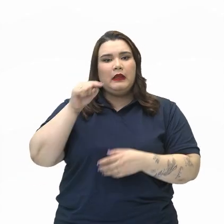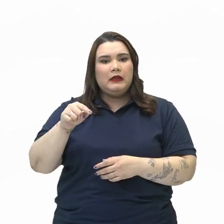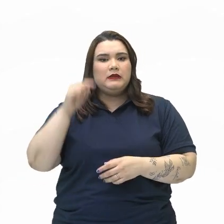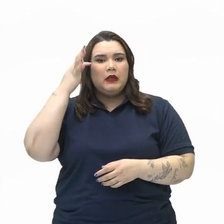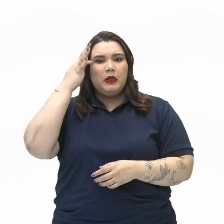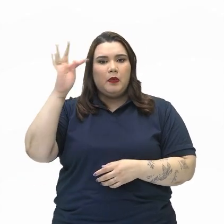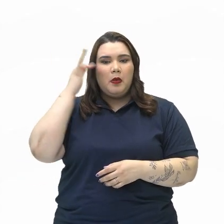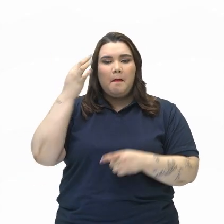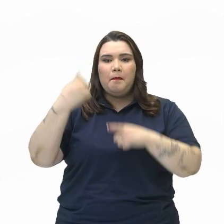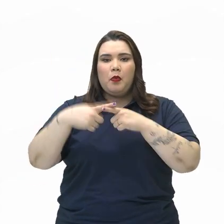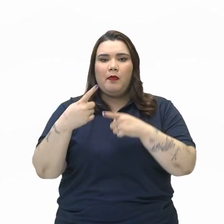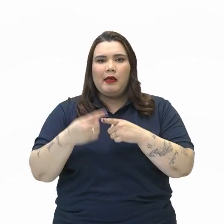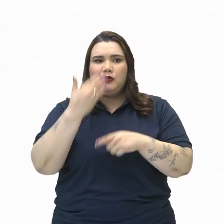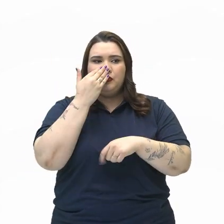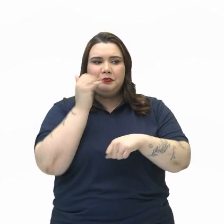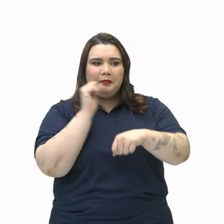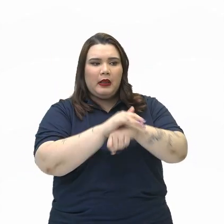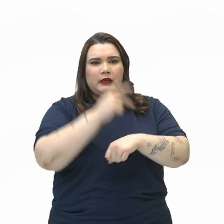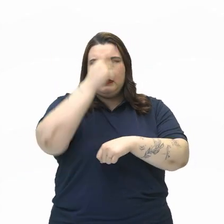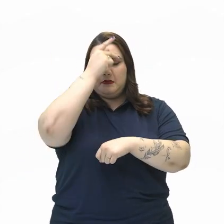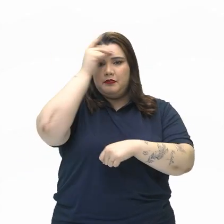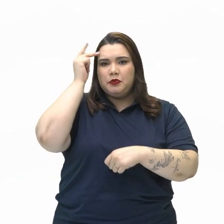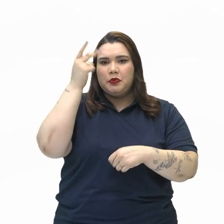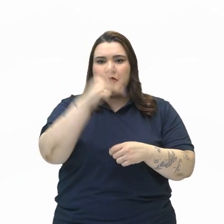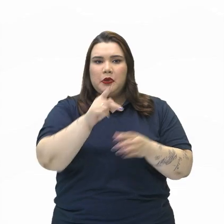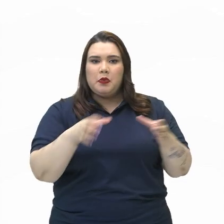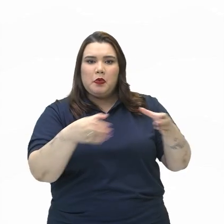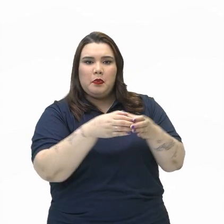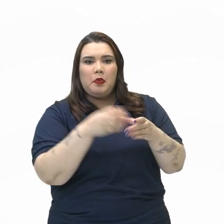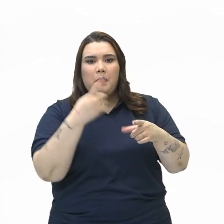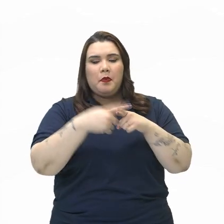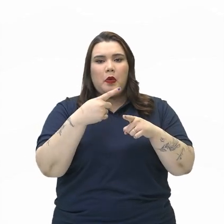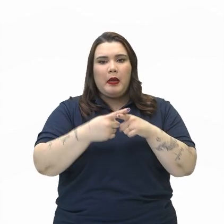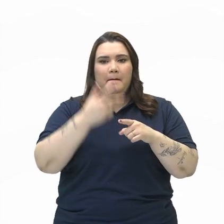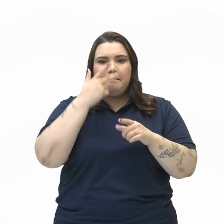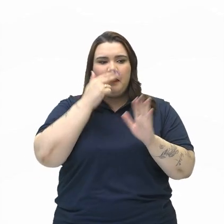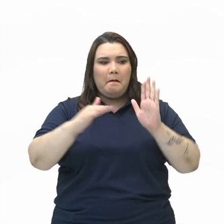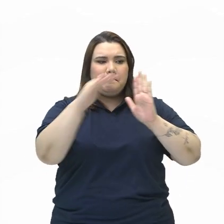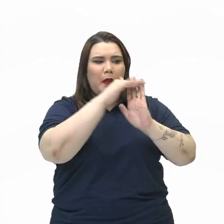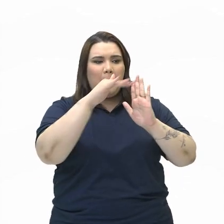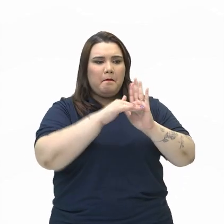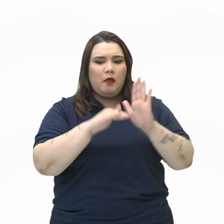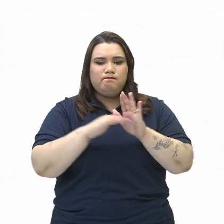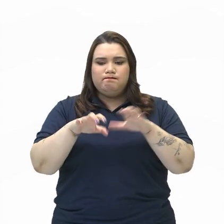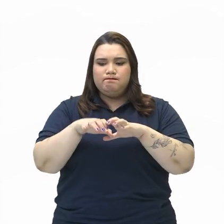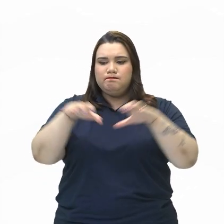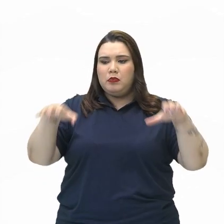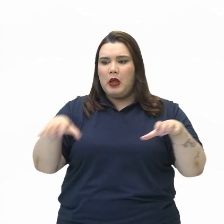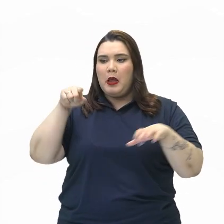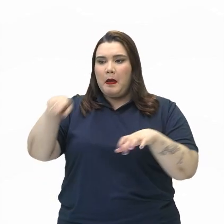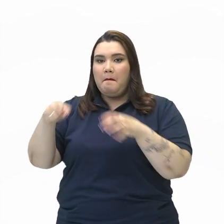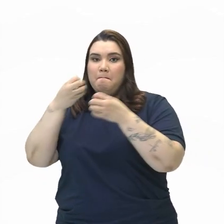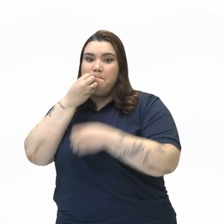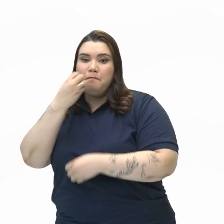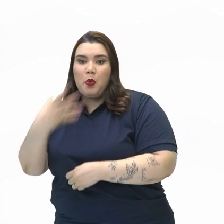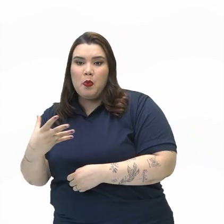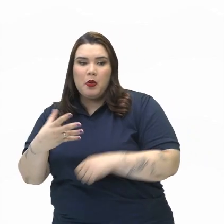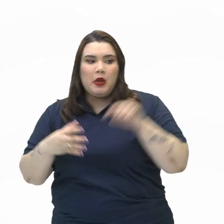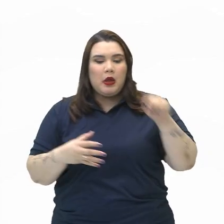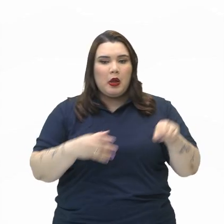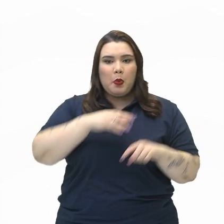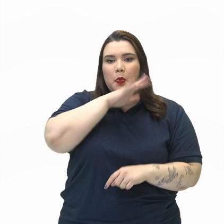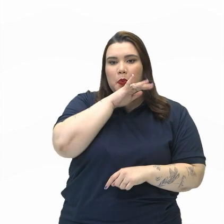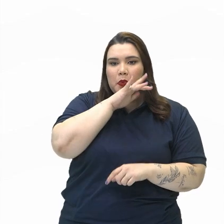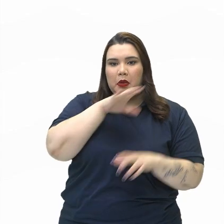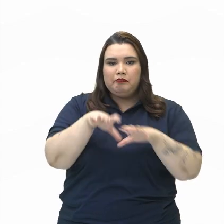a discriminação de pessoas por categorias, pois ela acaba por rotular as pessoas como aptas e